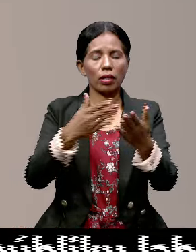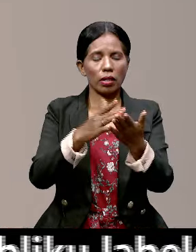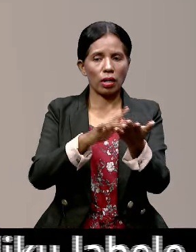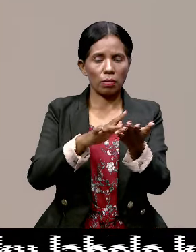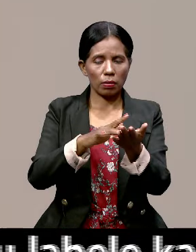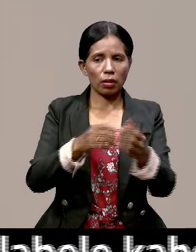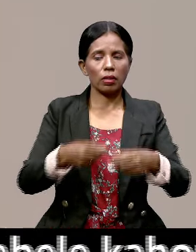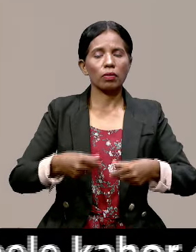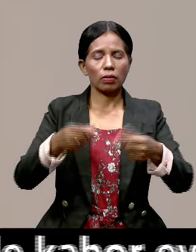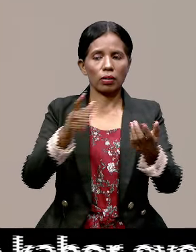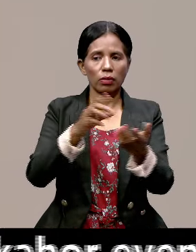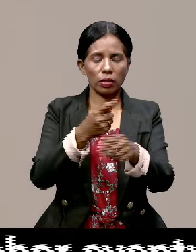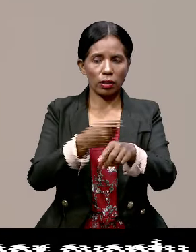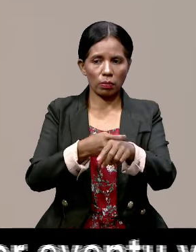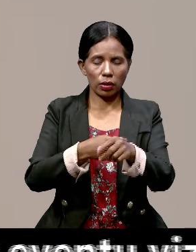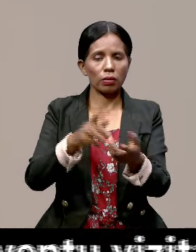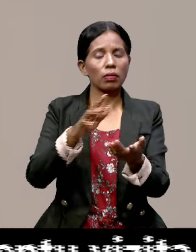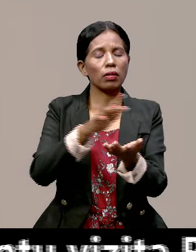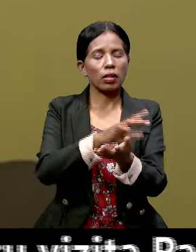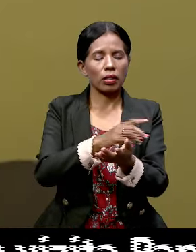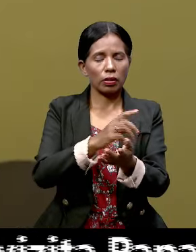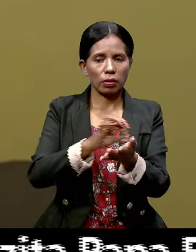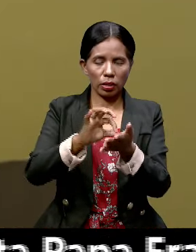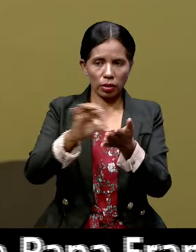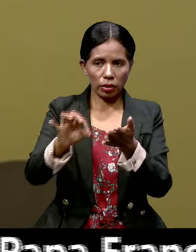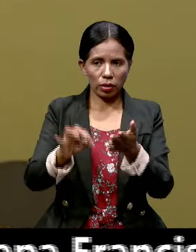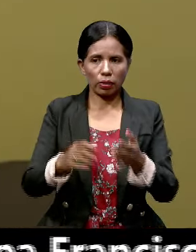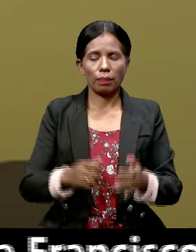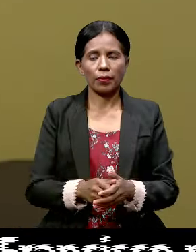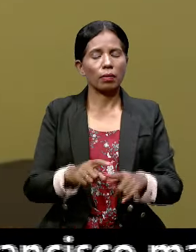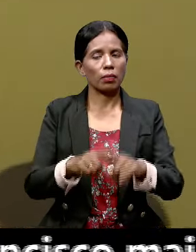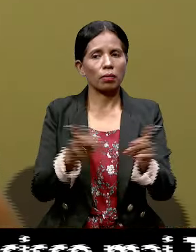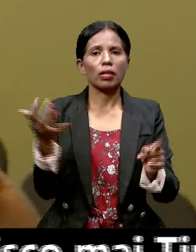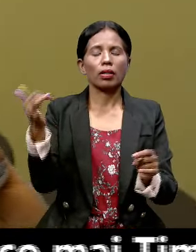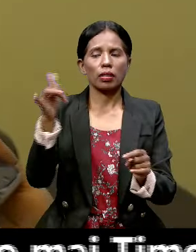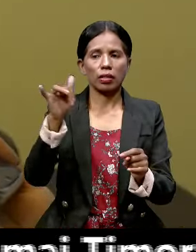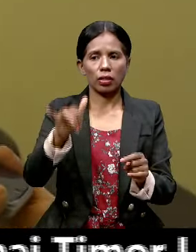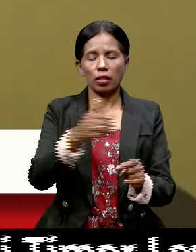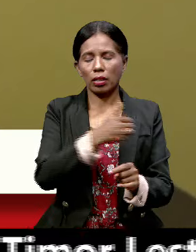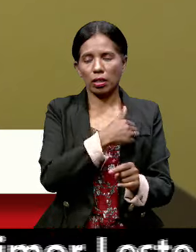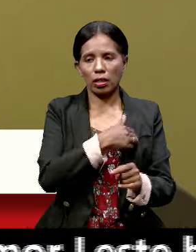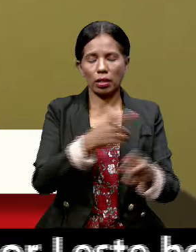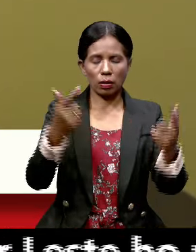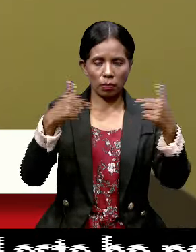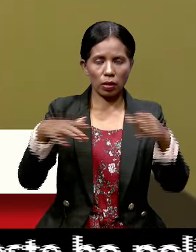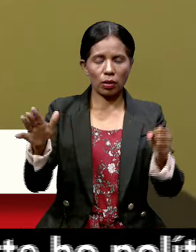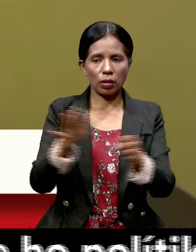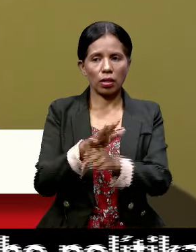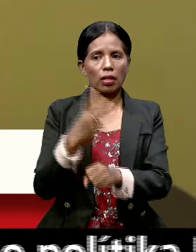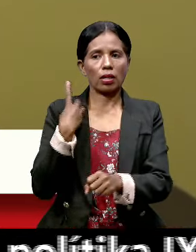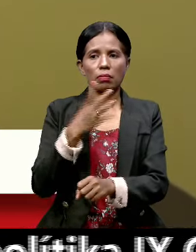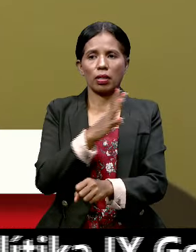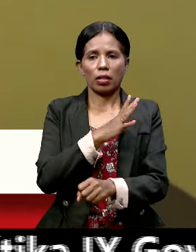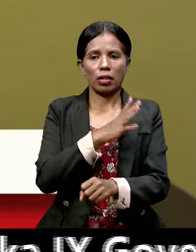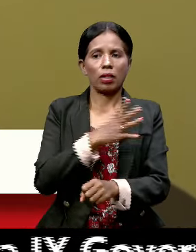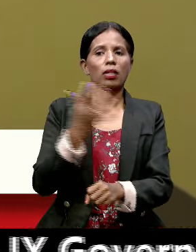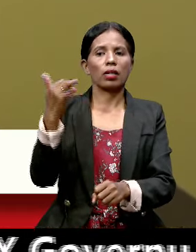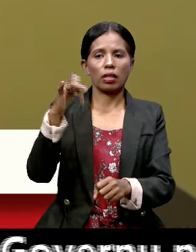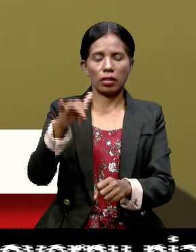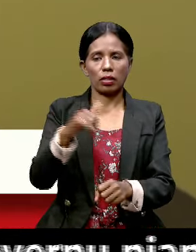resistu. Fo ona critério se para atu completa, requisitos valo. Mai be sira balu será mai completa ami hen ela sira e balu